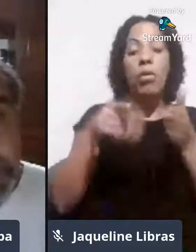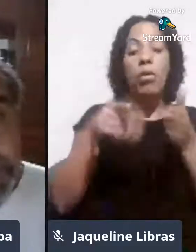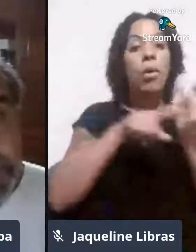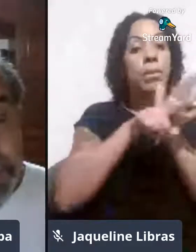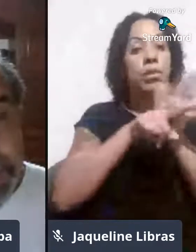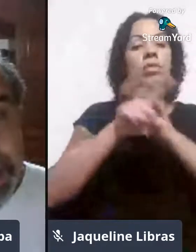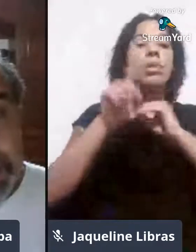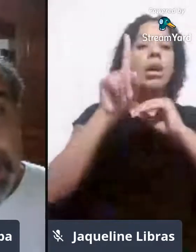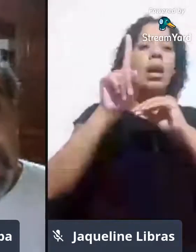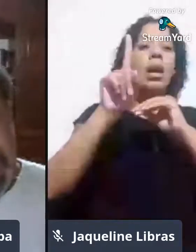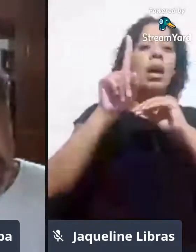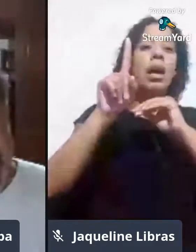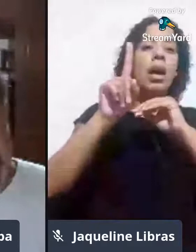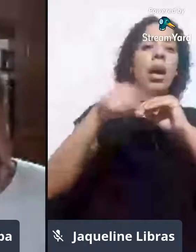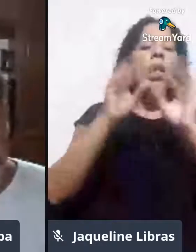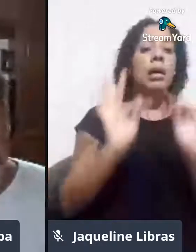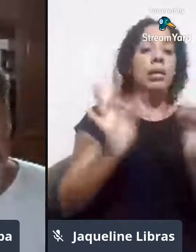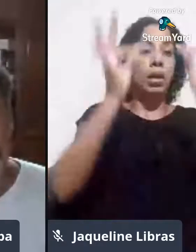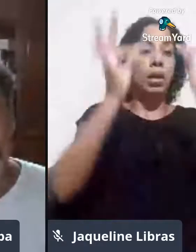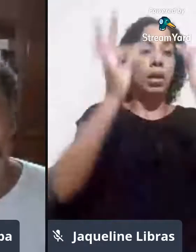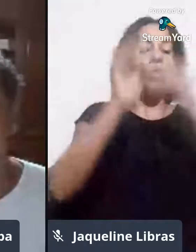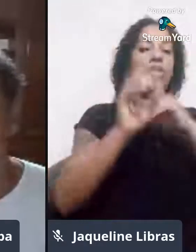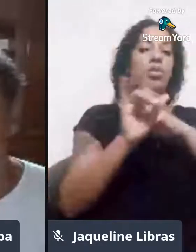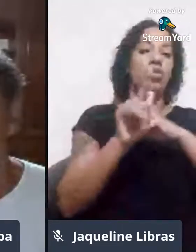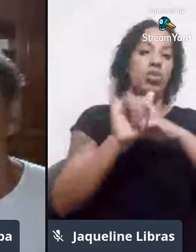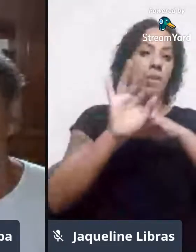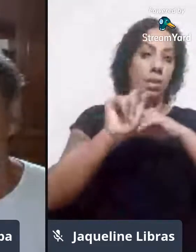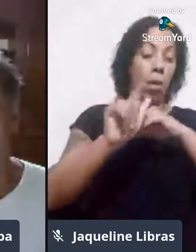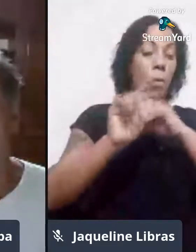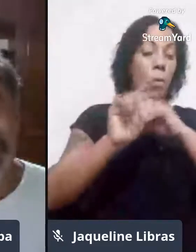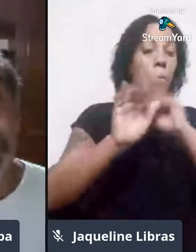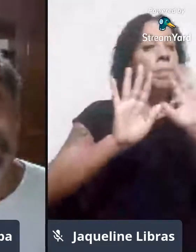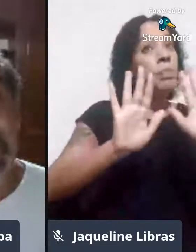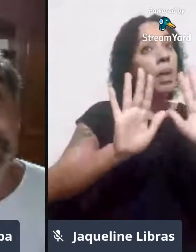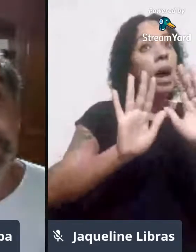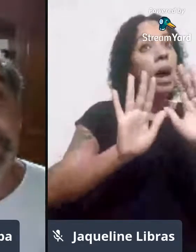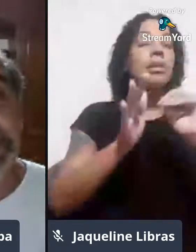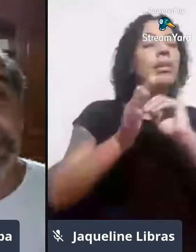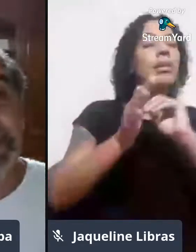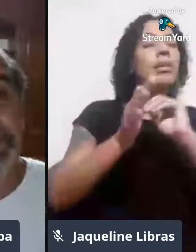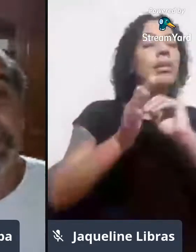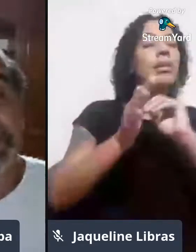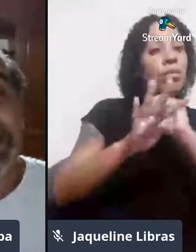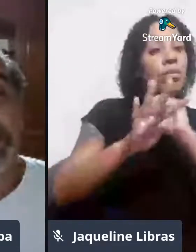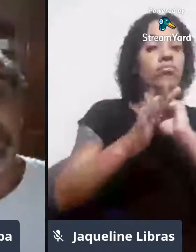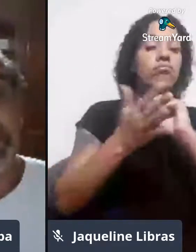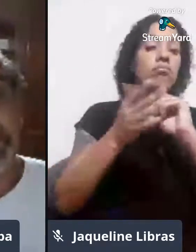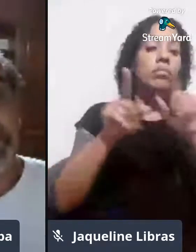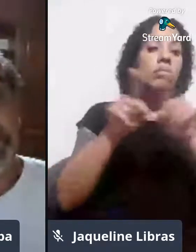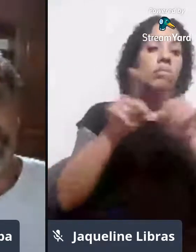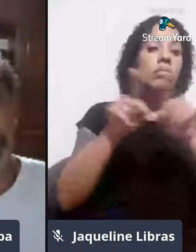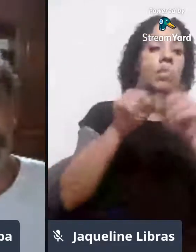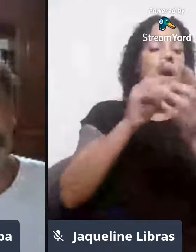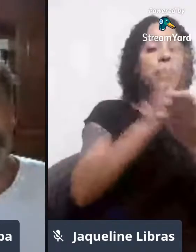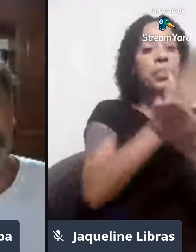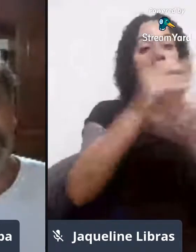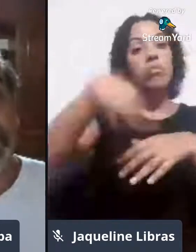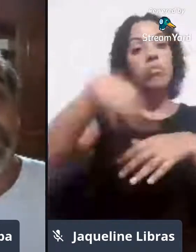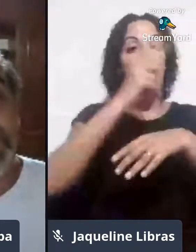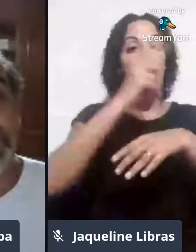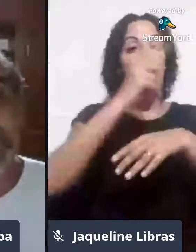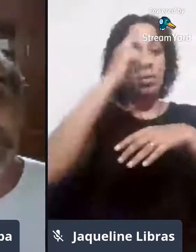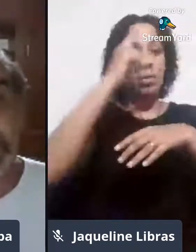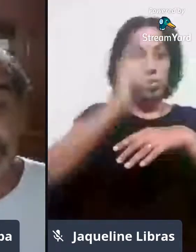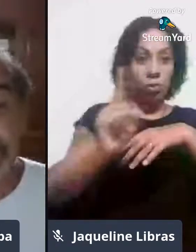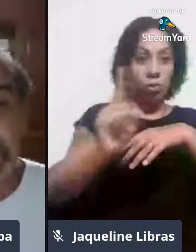em tecnologias digitais. Exceto, talvez, e alguns de vocês não sabem, quer dizer, de que o que dá origem ao Festival de Vídeos